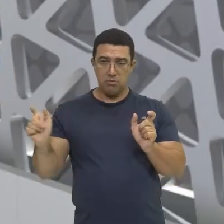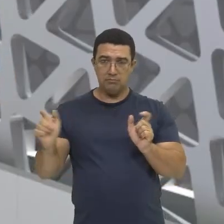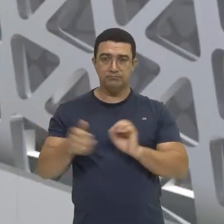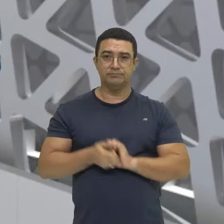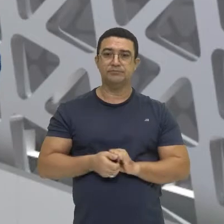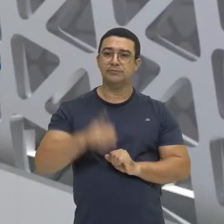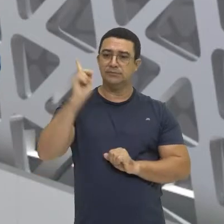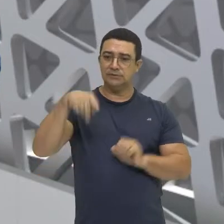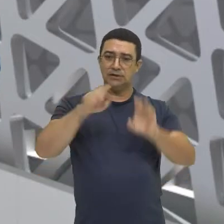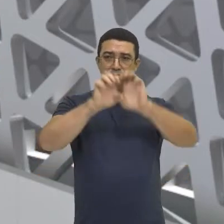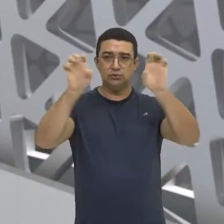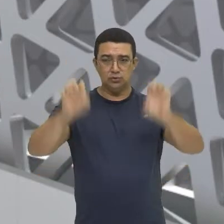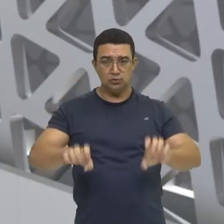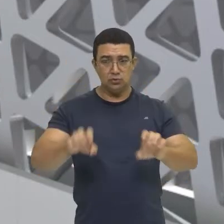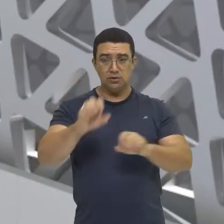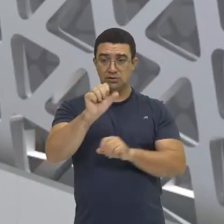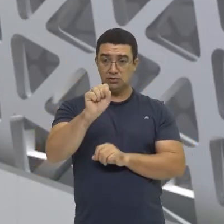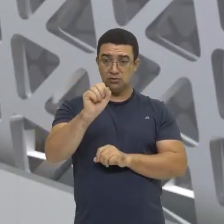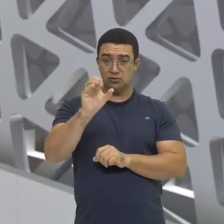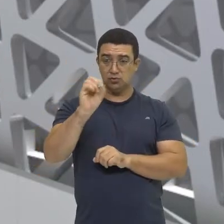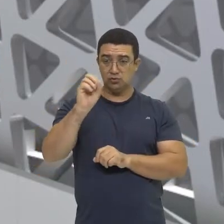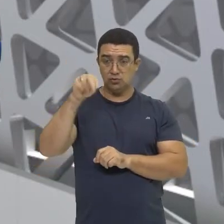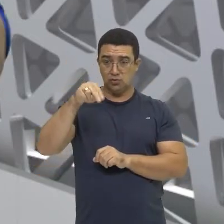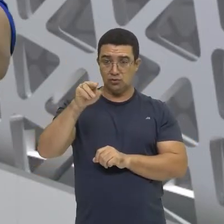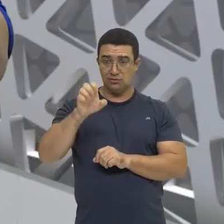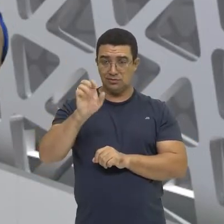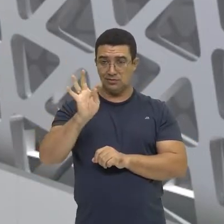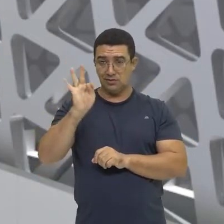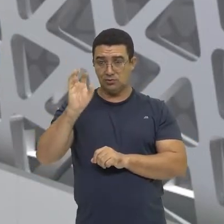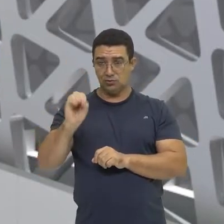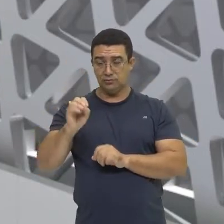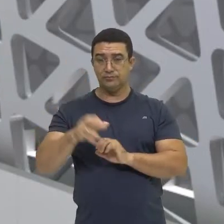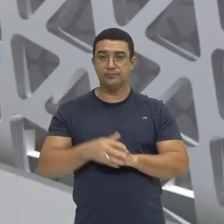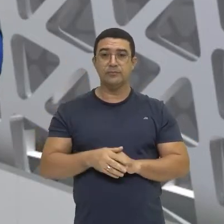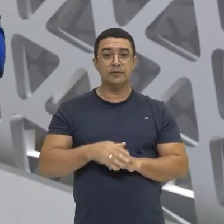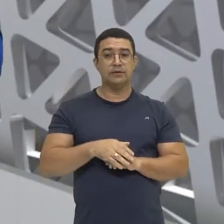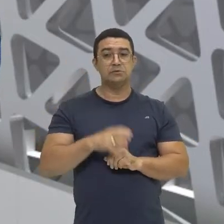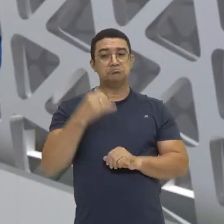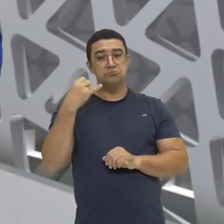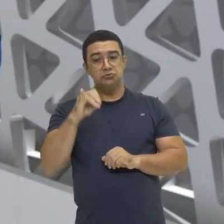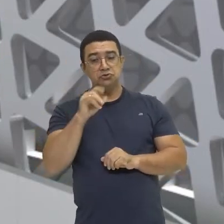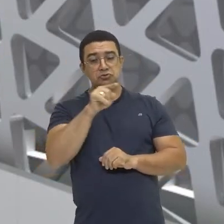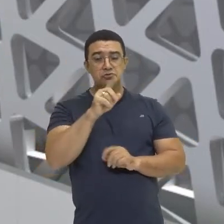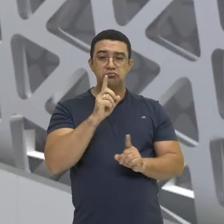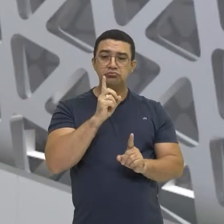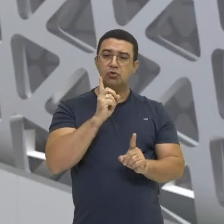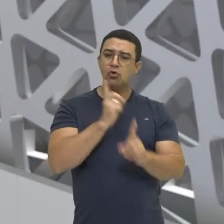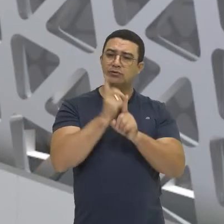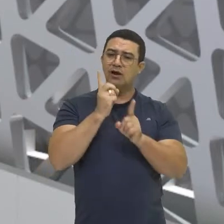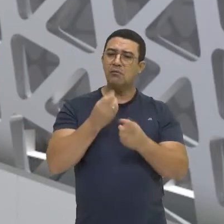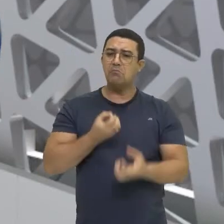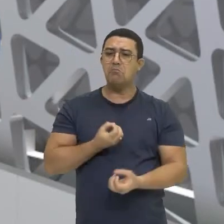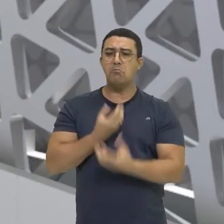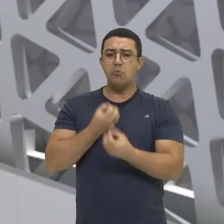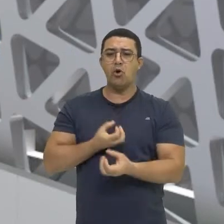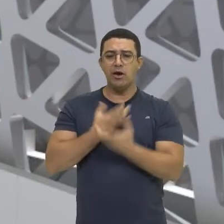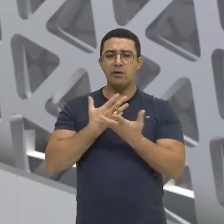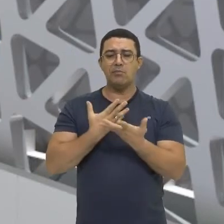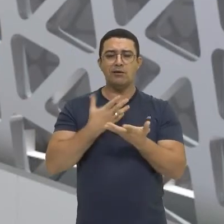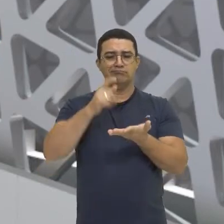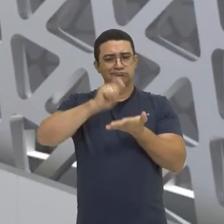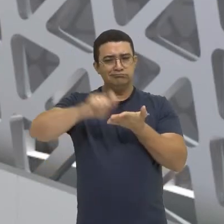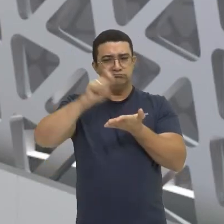essa é a estrutura de um soneto. Então, se você encontrar um poema que esteja